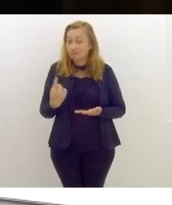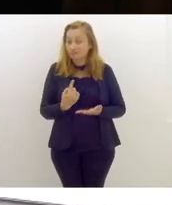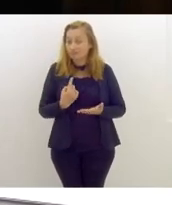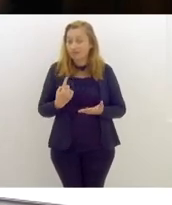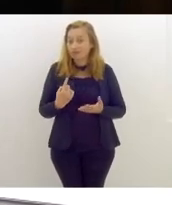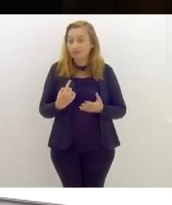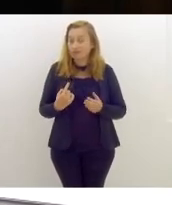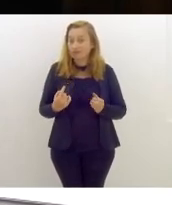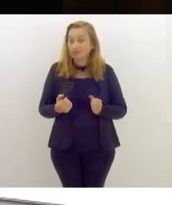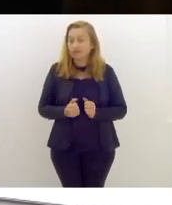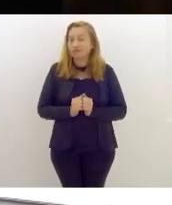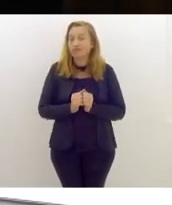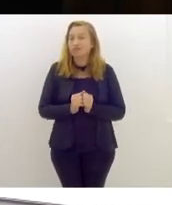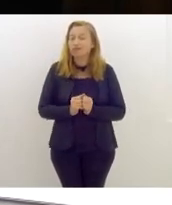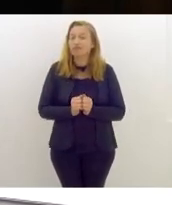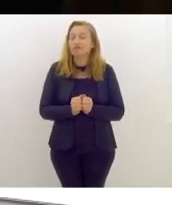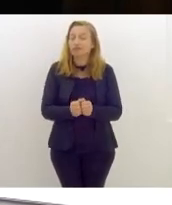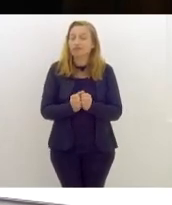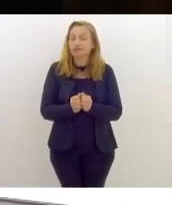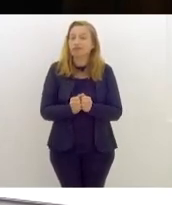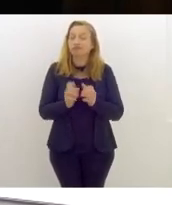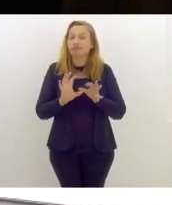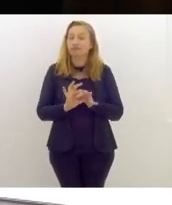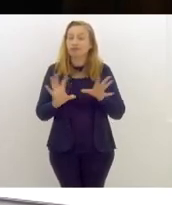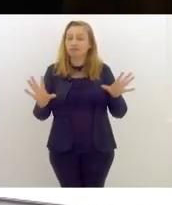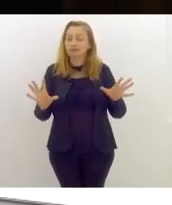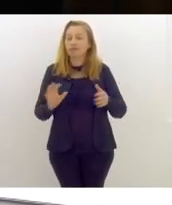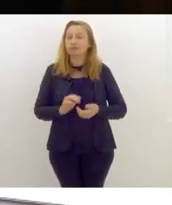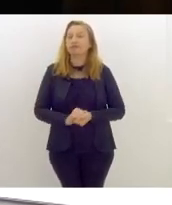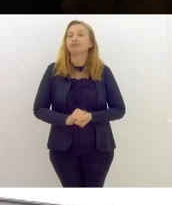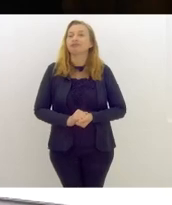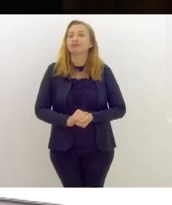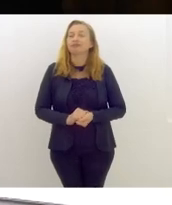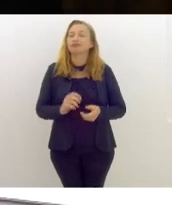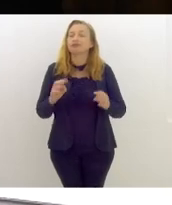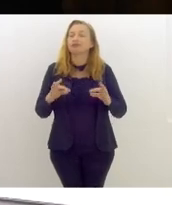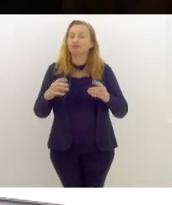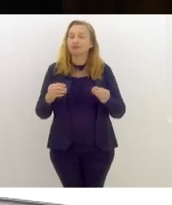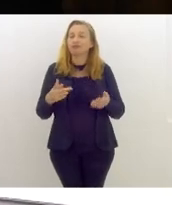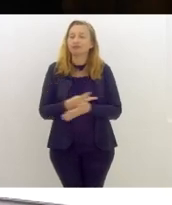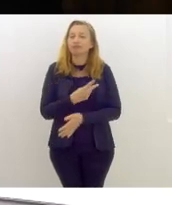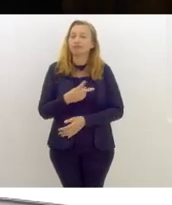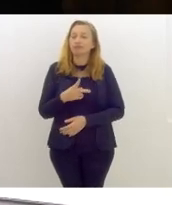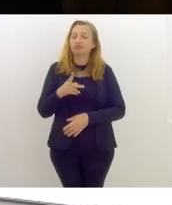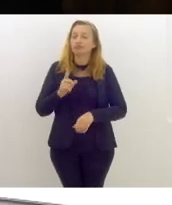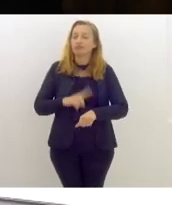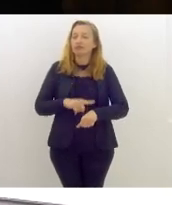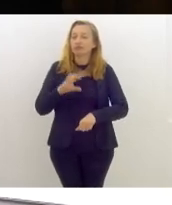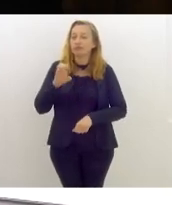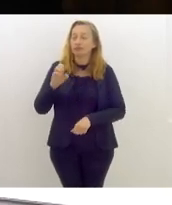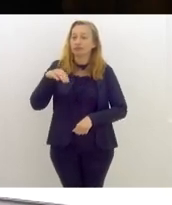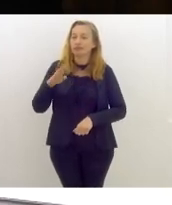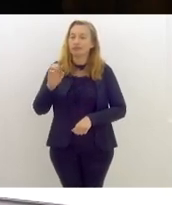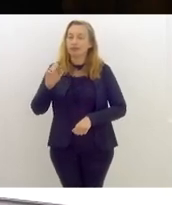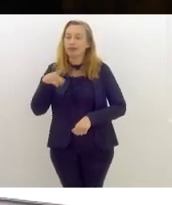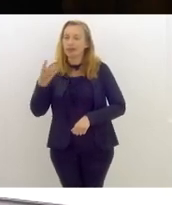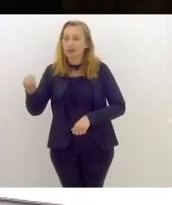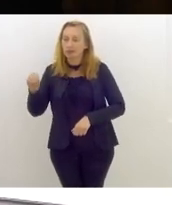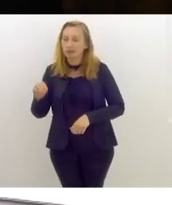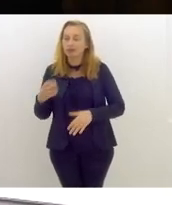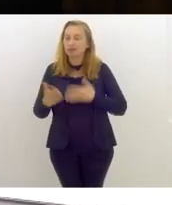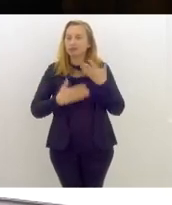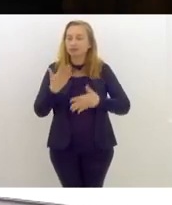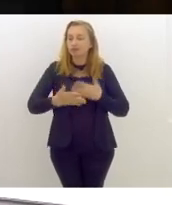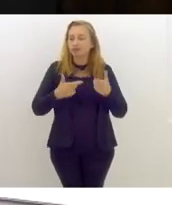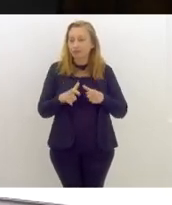Democracia isso foi possível por conta daquela emancipação então assim é um prazer muito grande eu quero